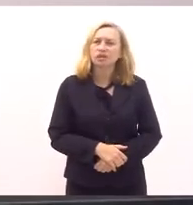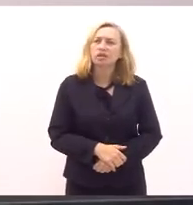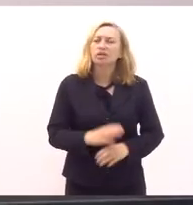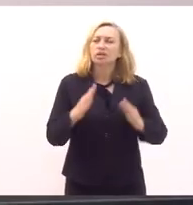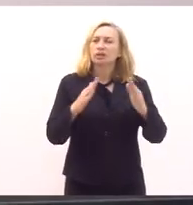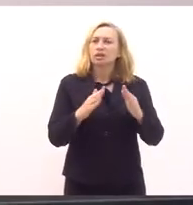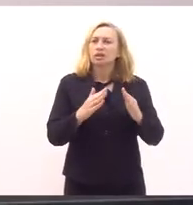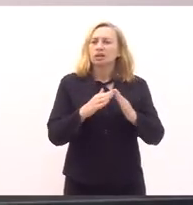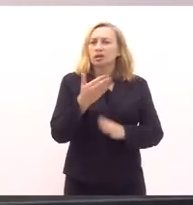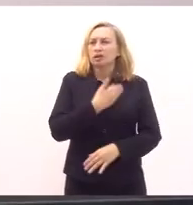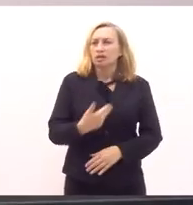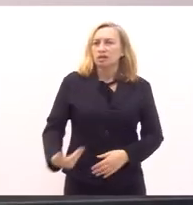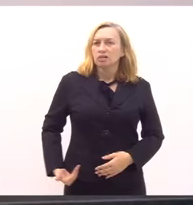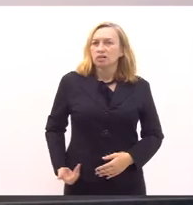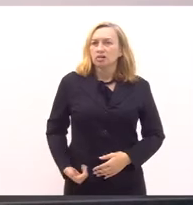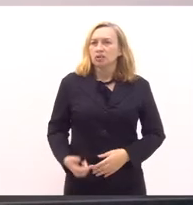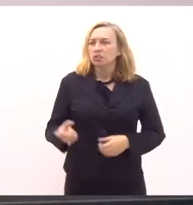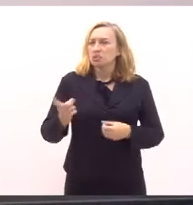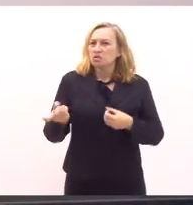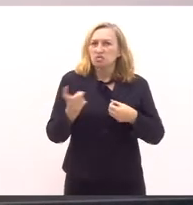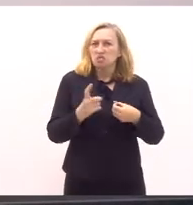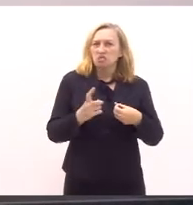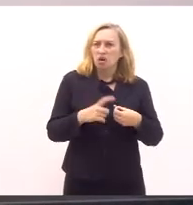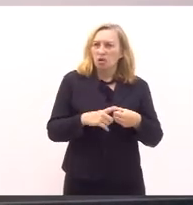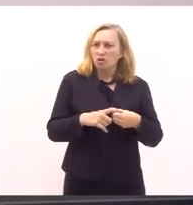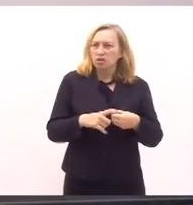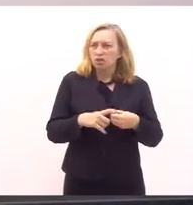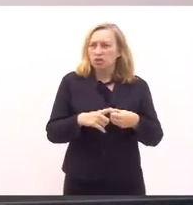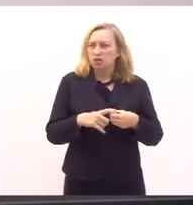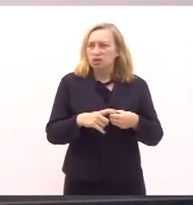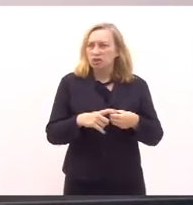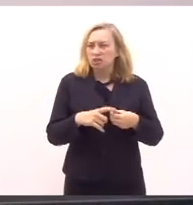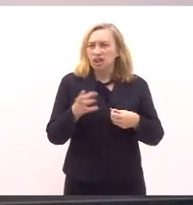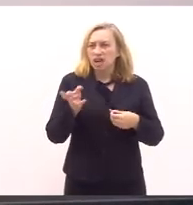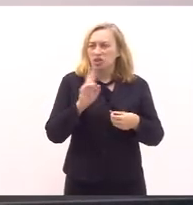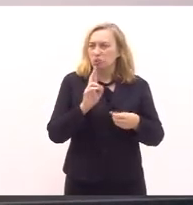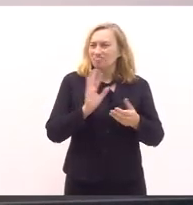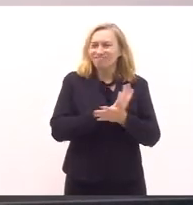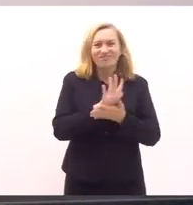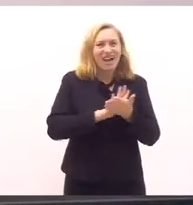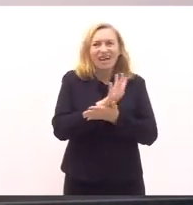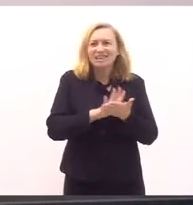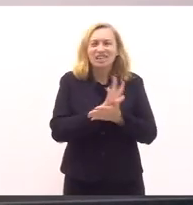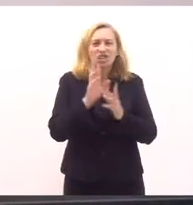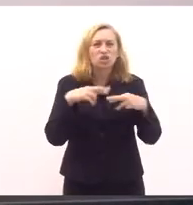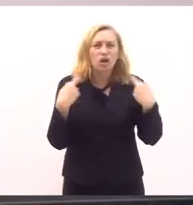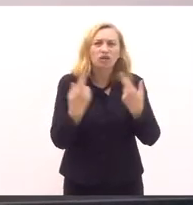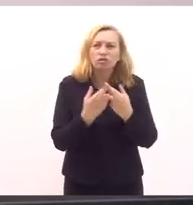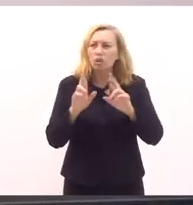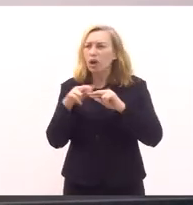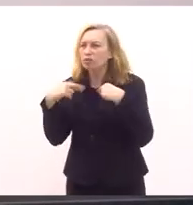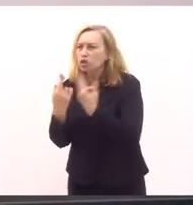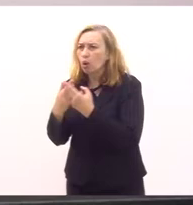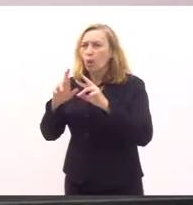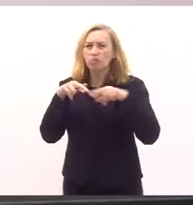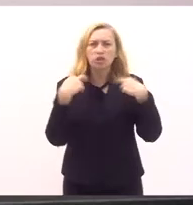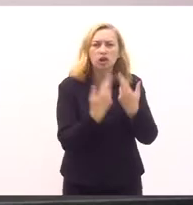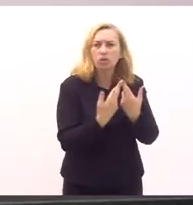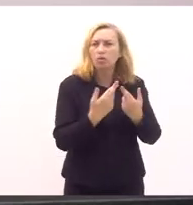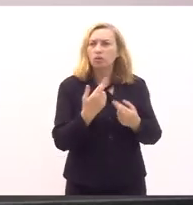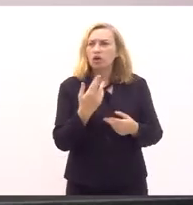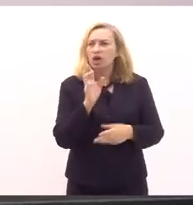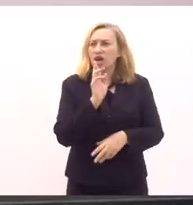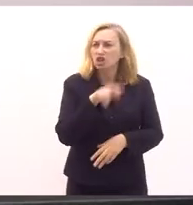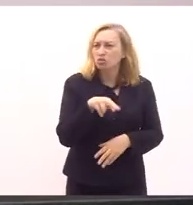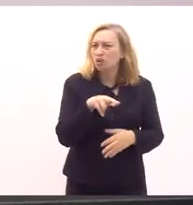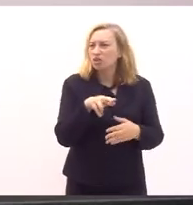Casa Civil. Não tivemos retorno. São reuniões em cima de reuniões que não chegam a lugar nenhum. Eu quero que os meus colegas me corrijam isso aqui. Não